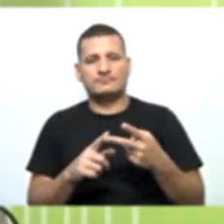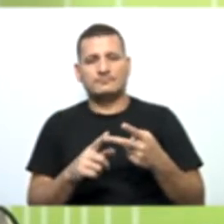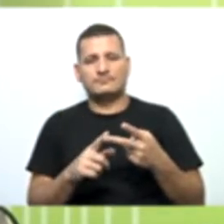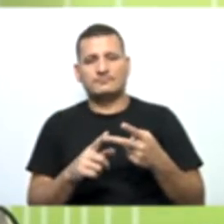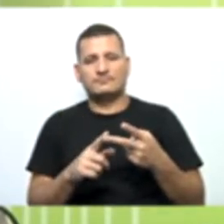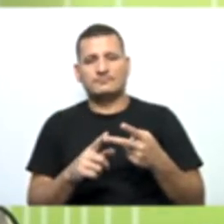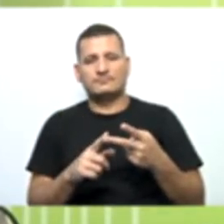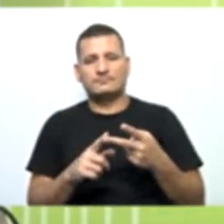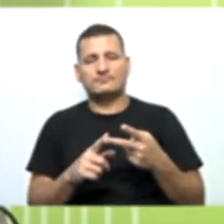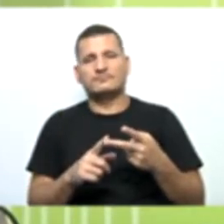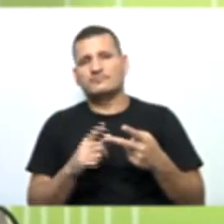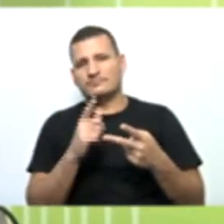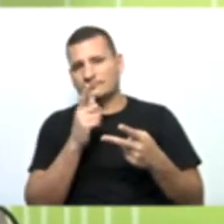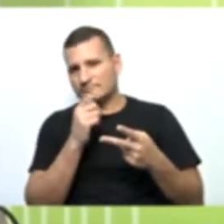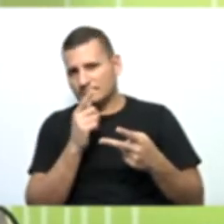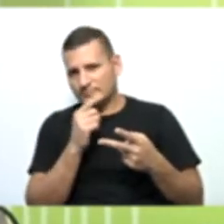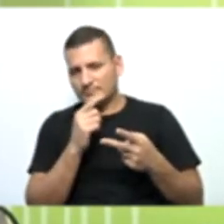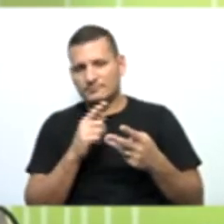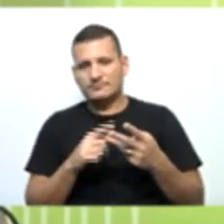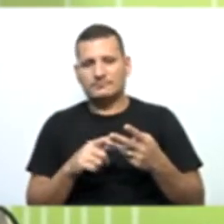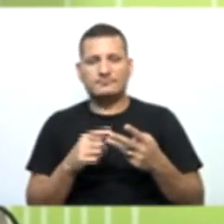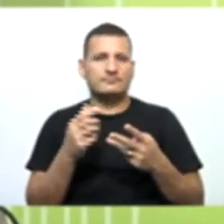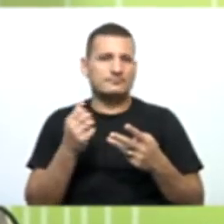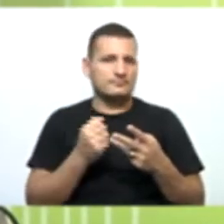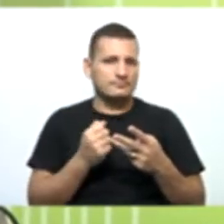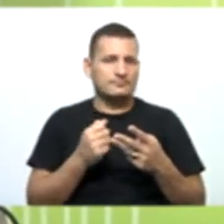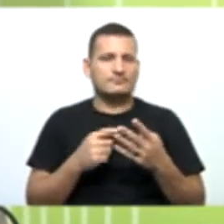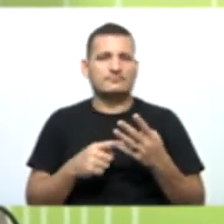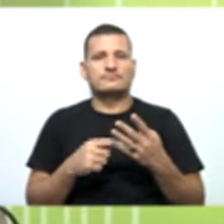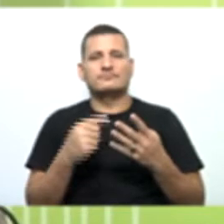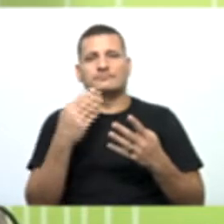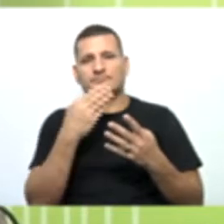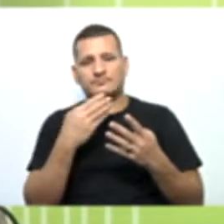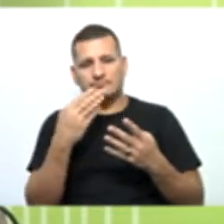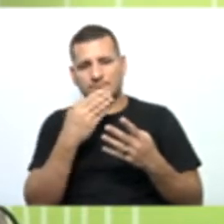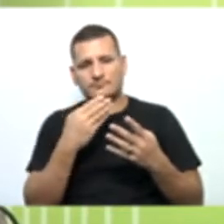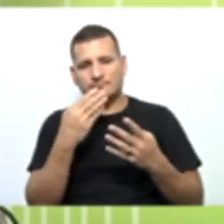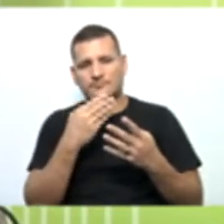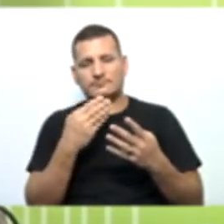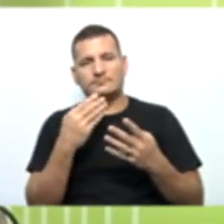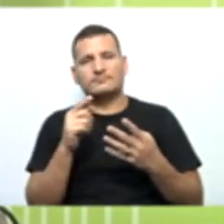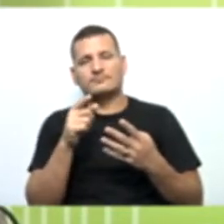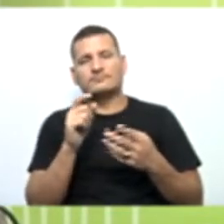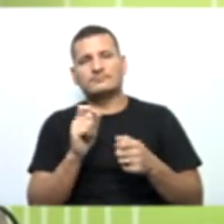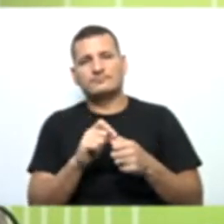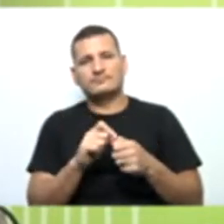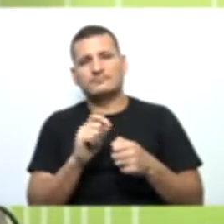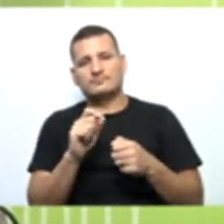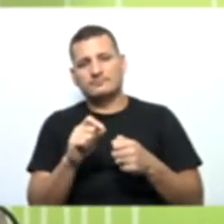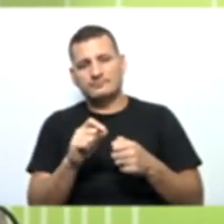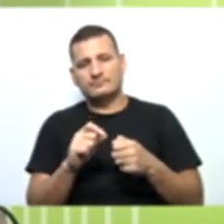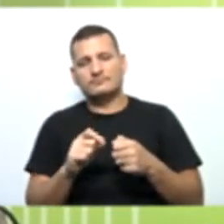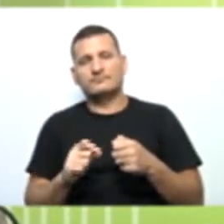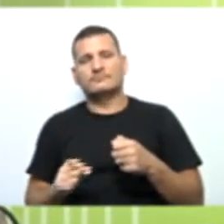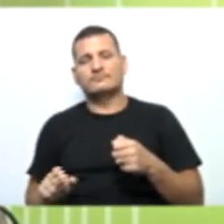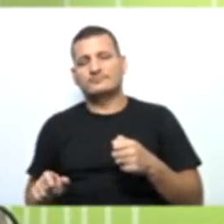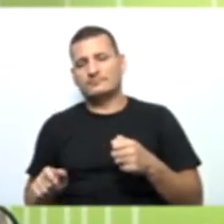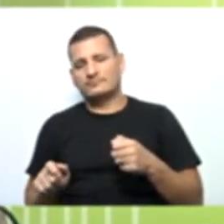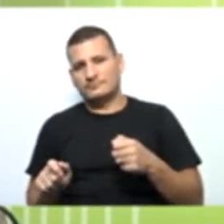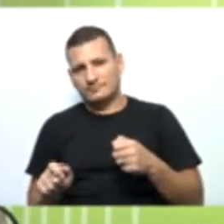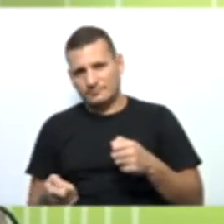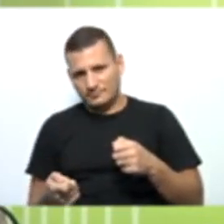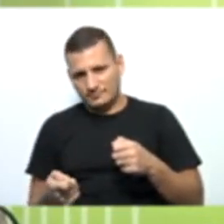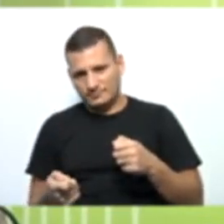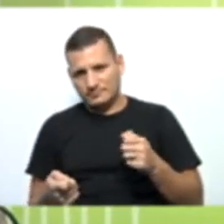Vai precisar de água, leite, açúcar. Aí você vai fazer o quê? Vai ligar o liquidificador, ele